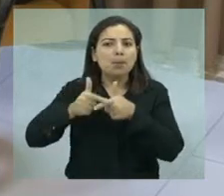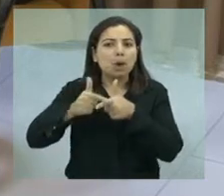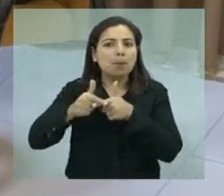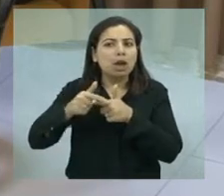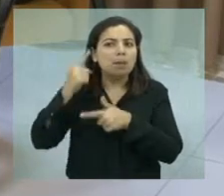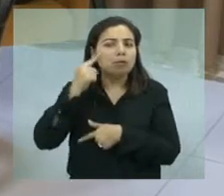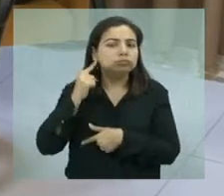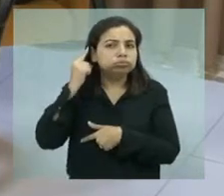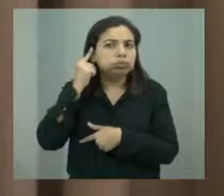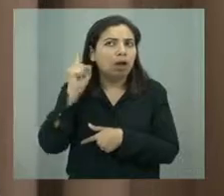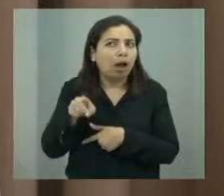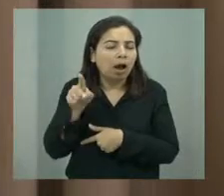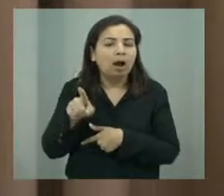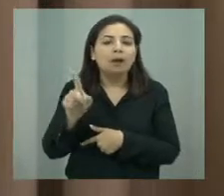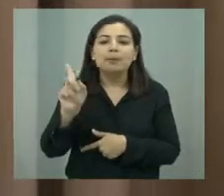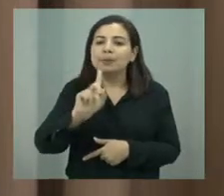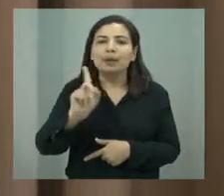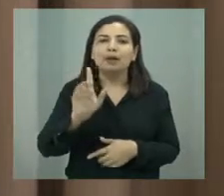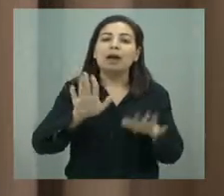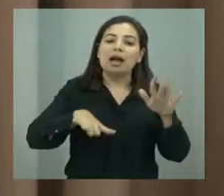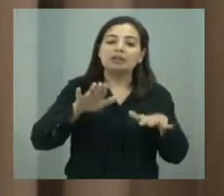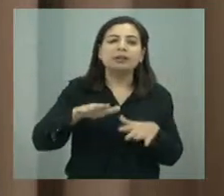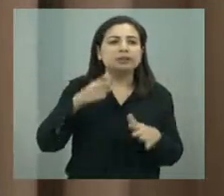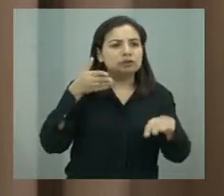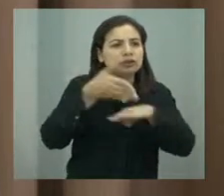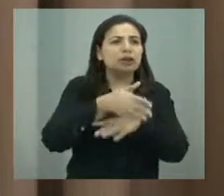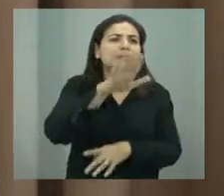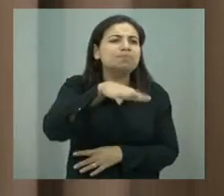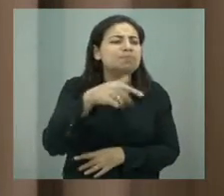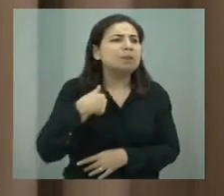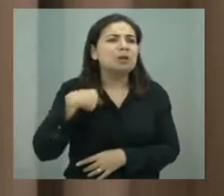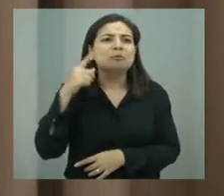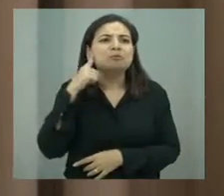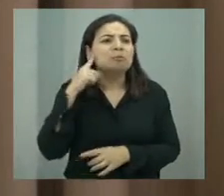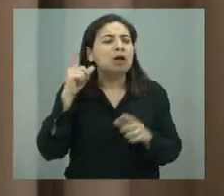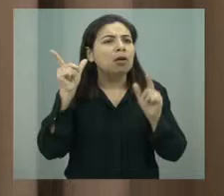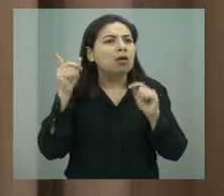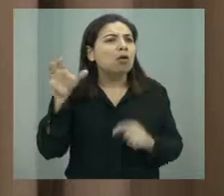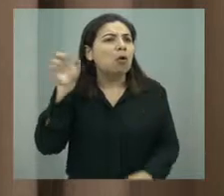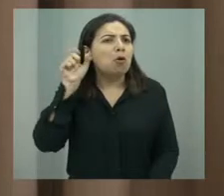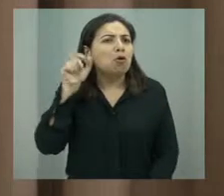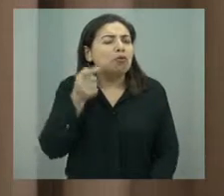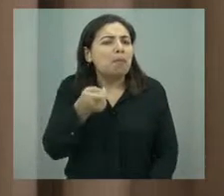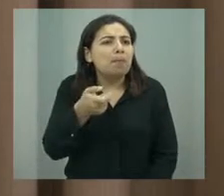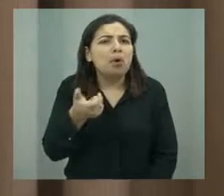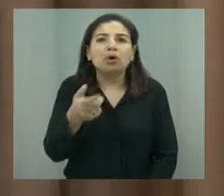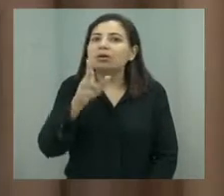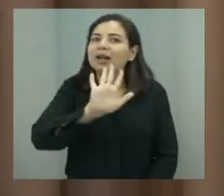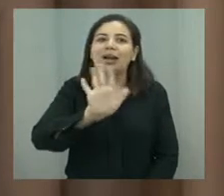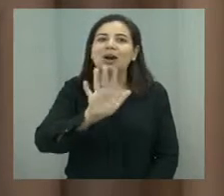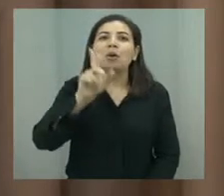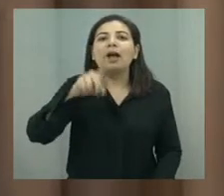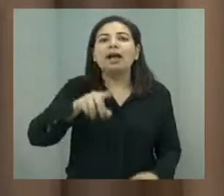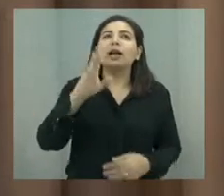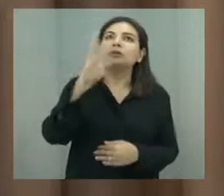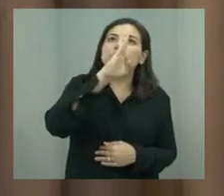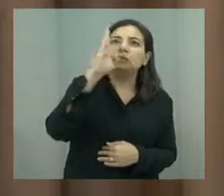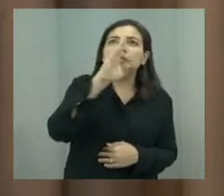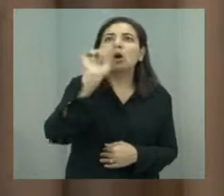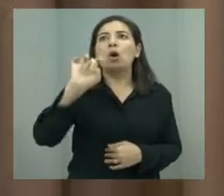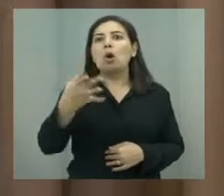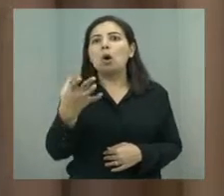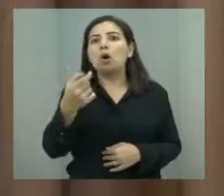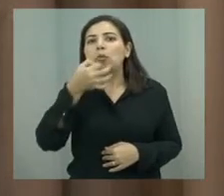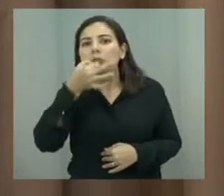não estou escutando tão bem. Ela já chega referindo outra coisa como zumbido ou vertigem. Entendi.